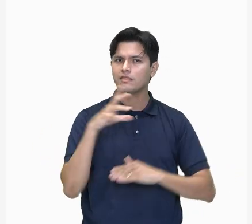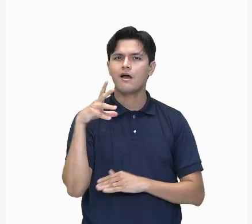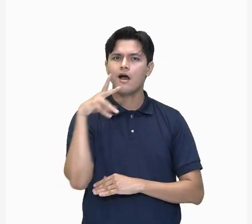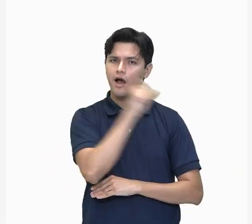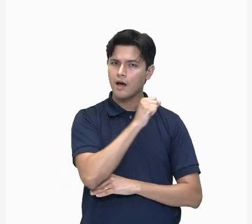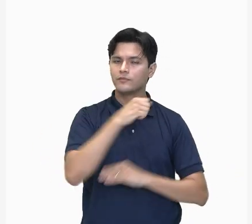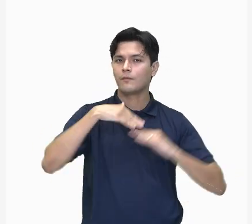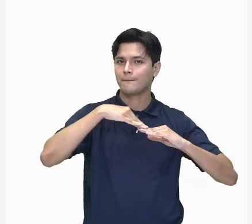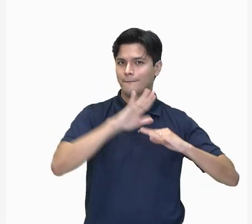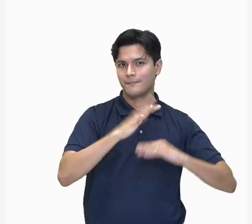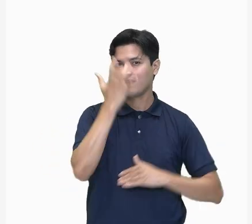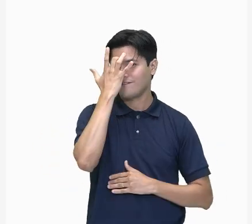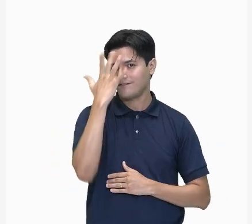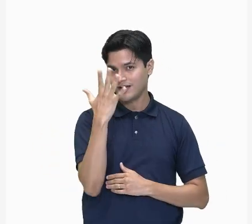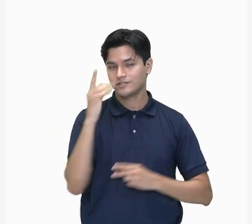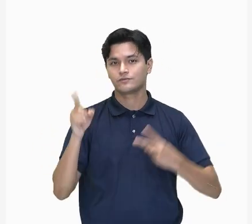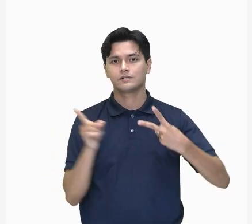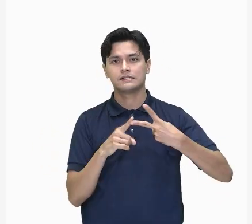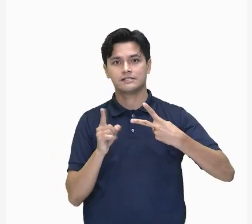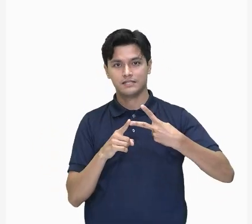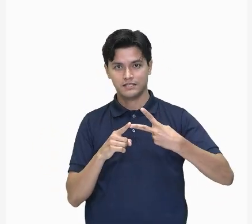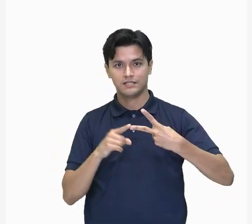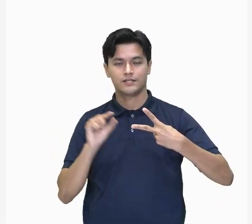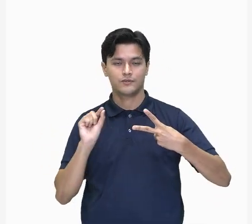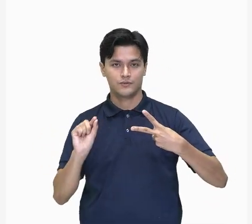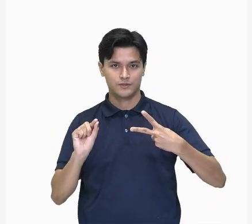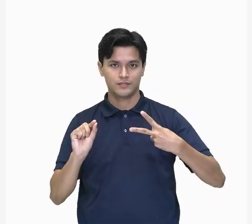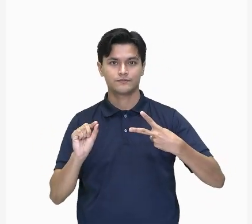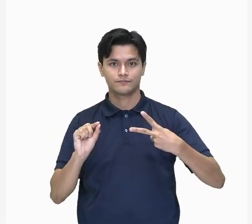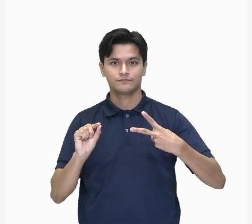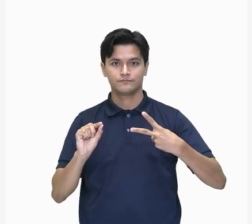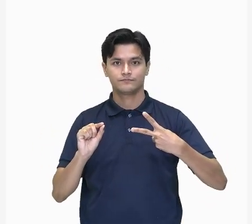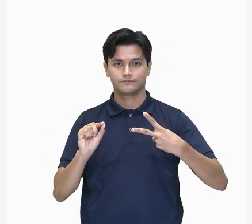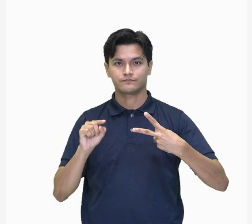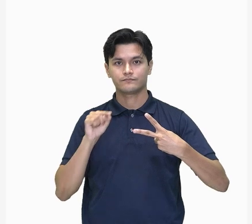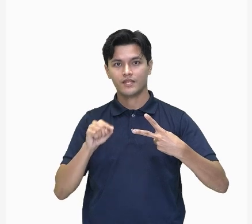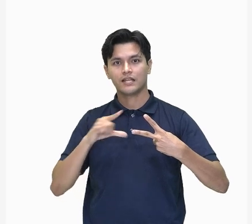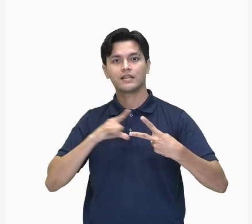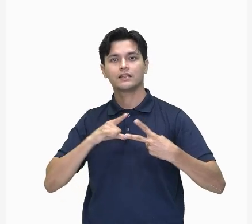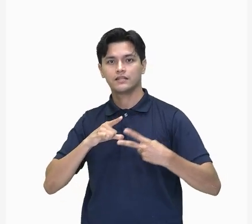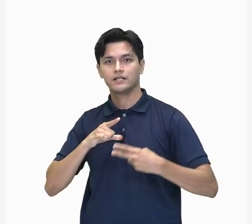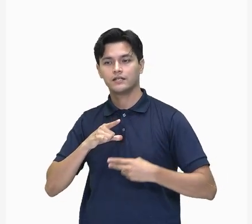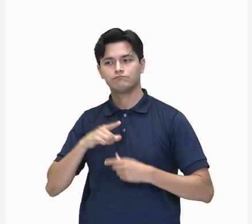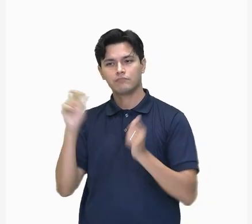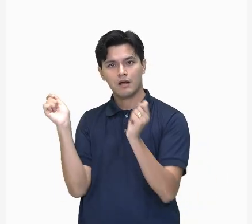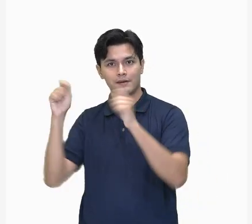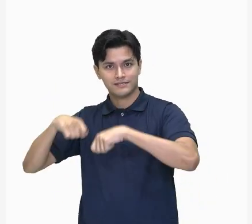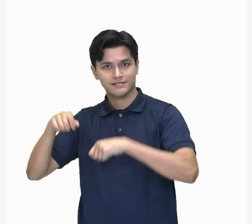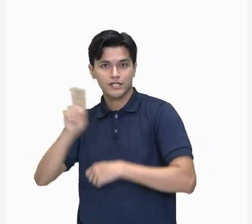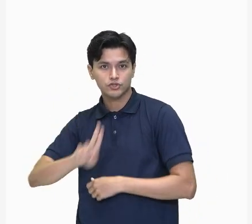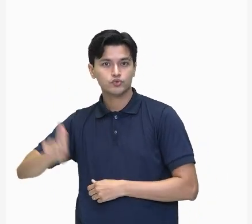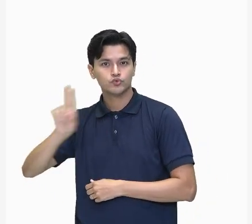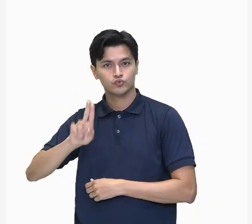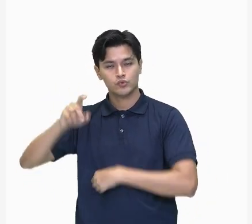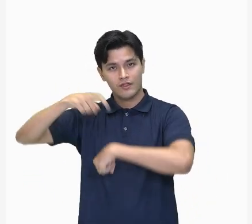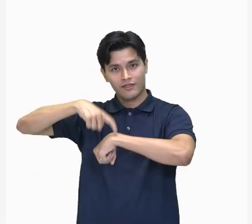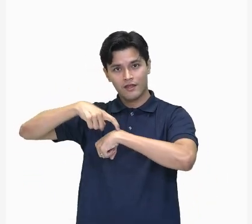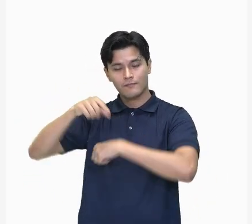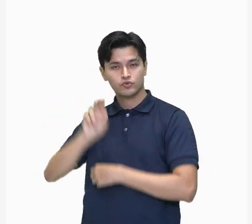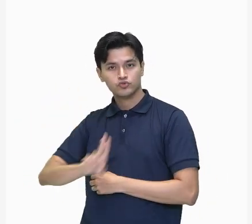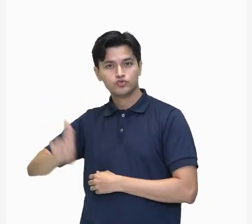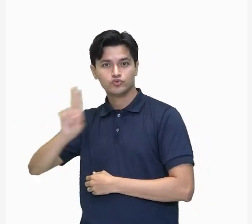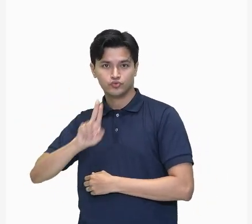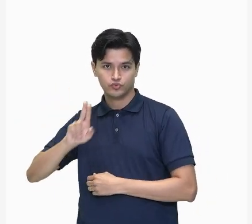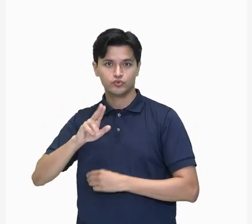não renováveis são aquelas que a taxa de consumo, né, ou seja, o tempo que a gente consome, elas é menor